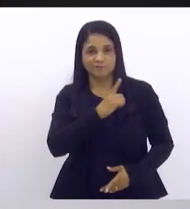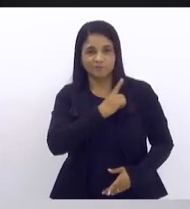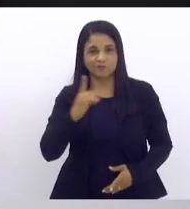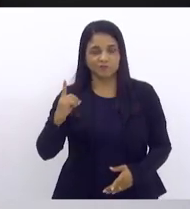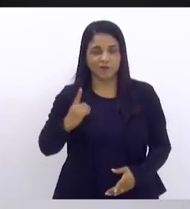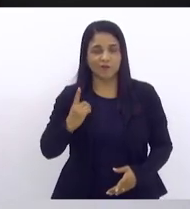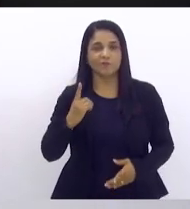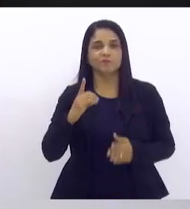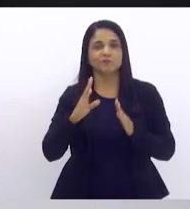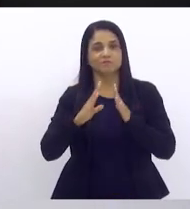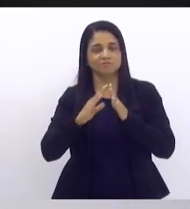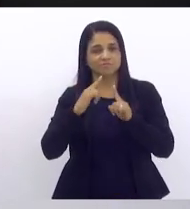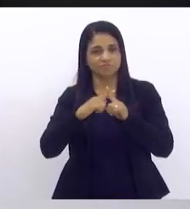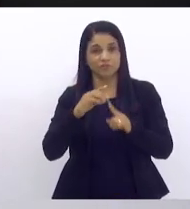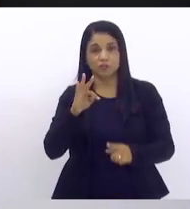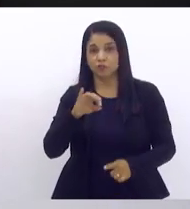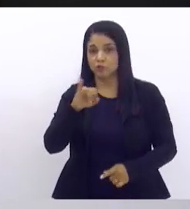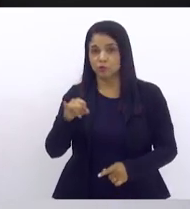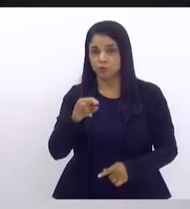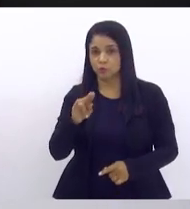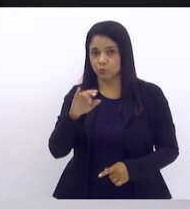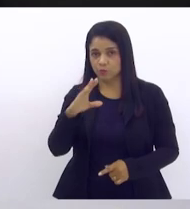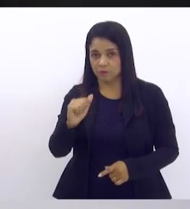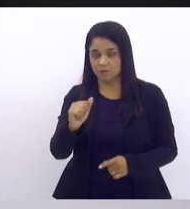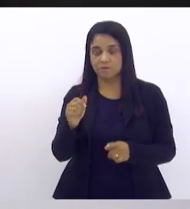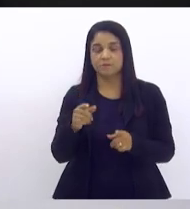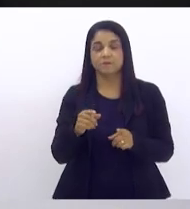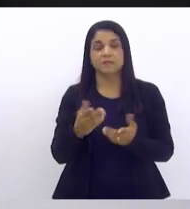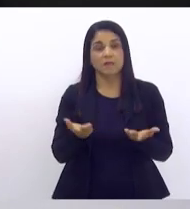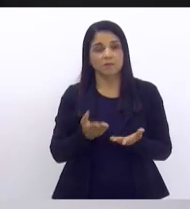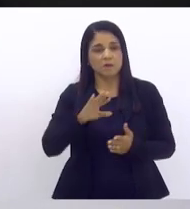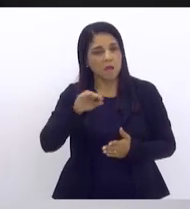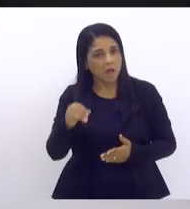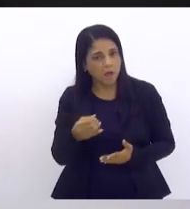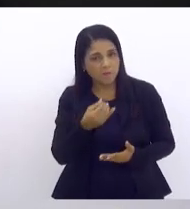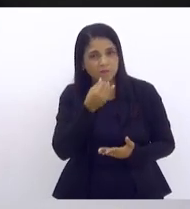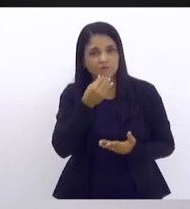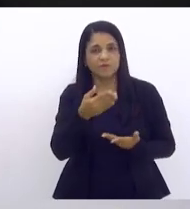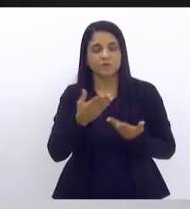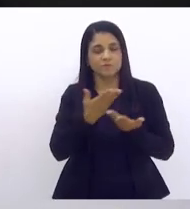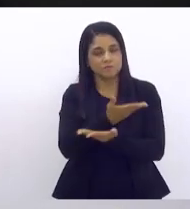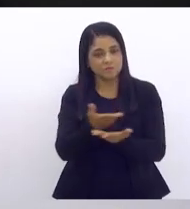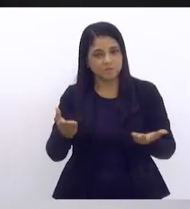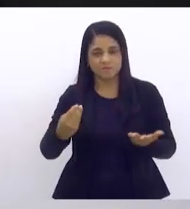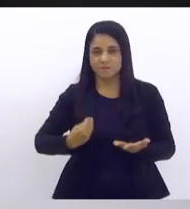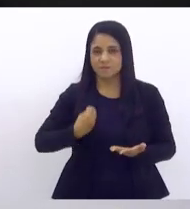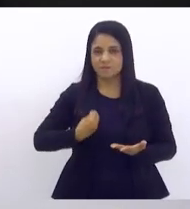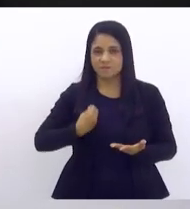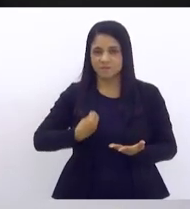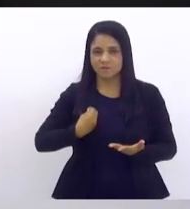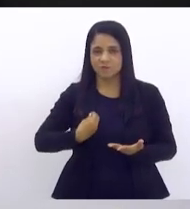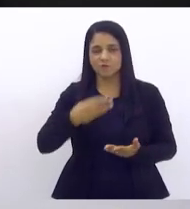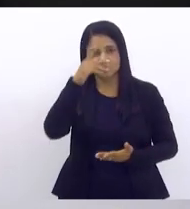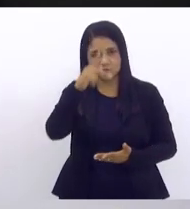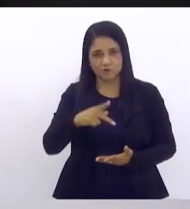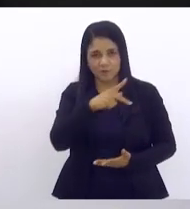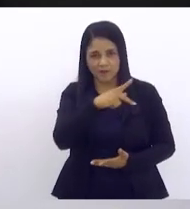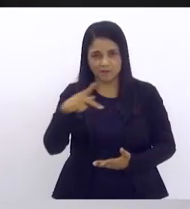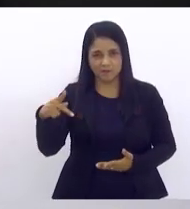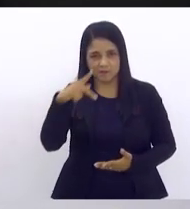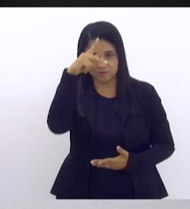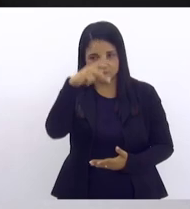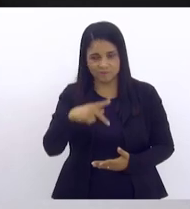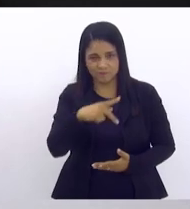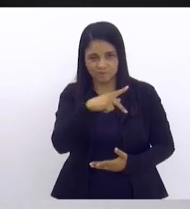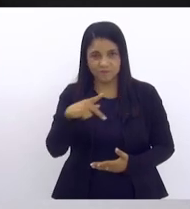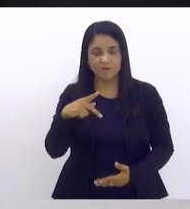da Tijuca. E aqui também aproveito para agradecer a presença de todos os sacerdotes. Padre Gilson, muito obrigado pela